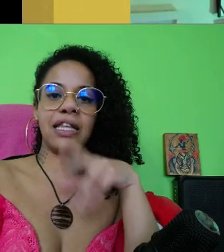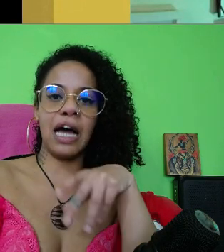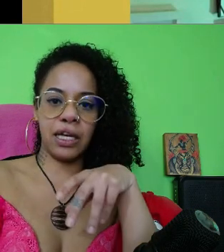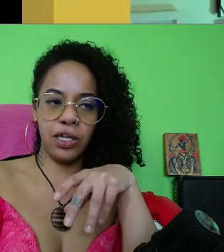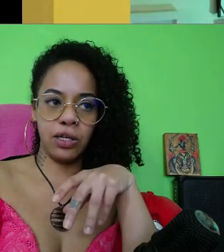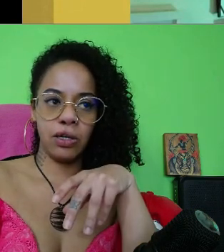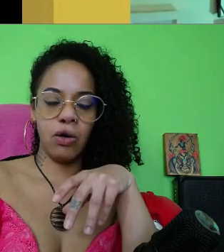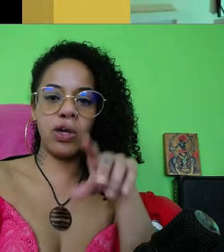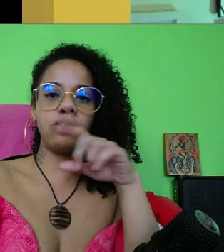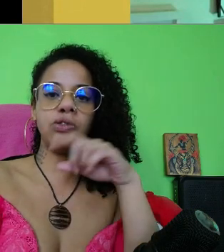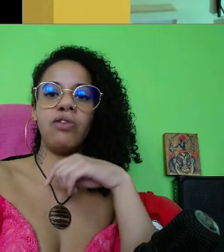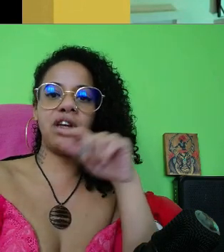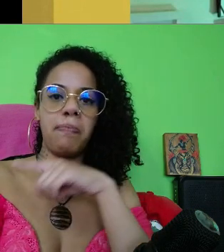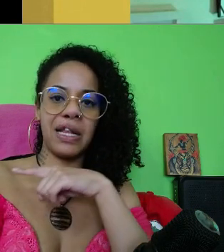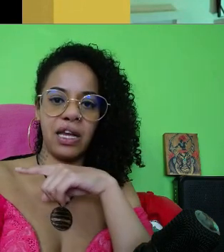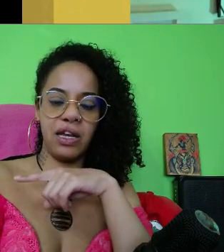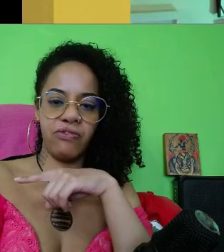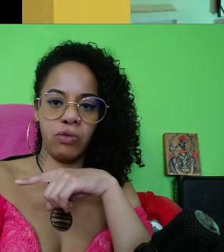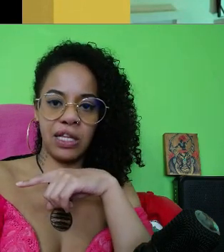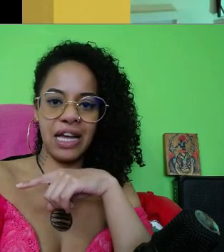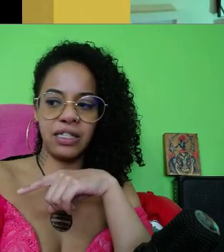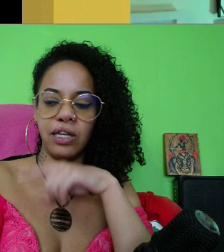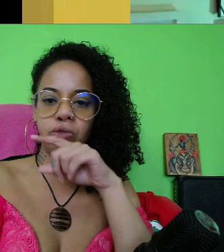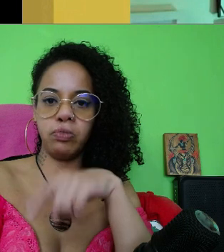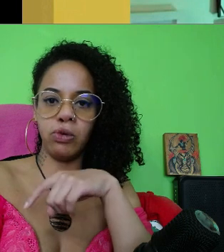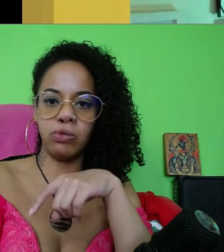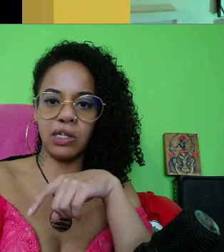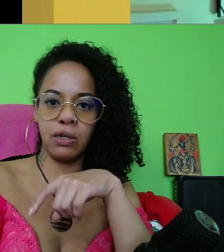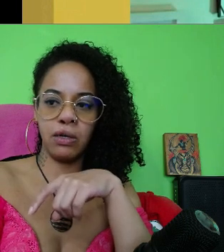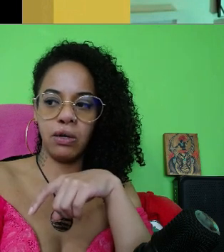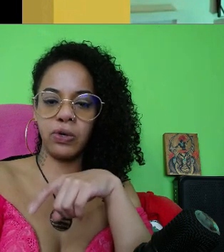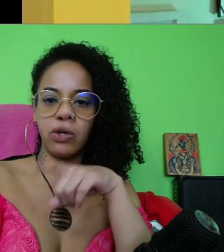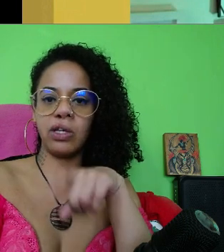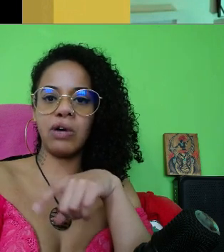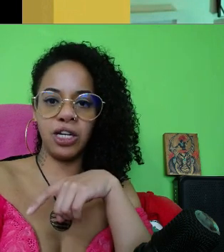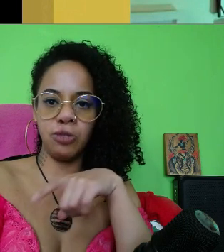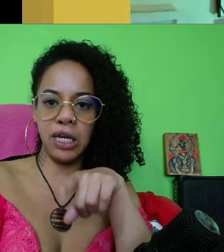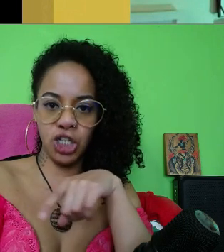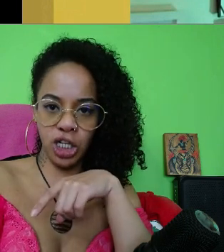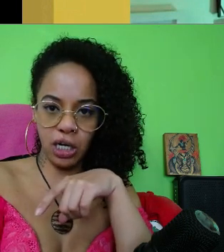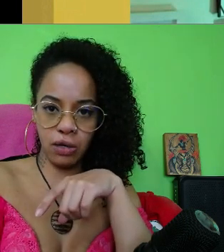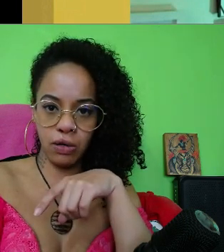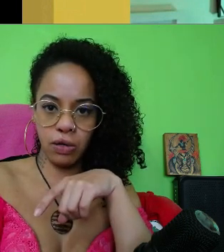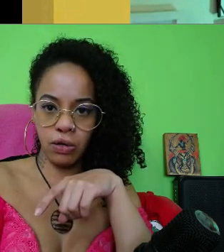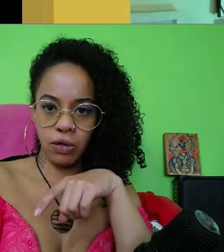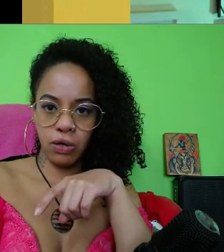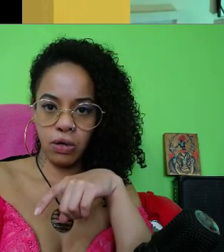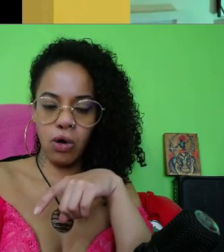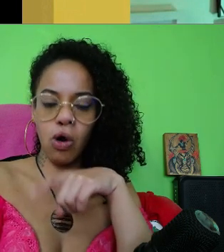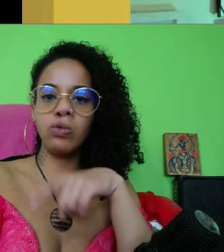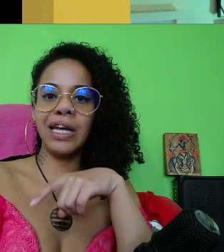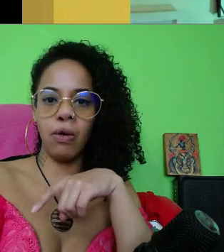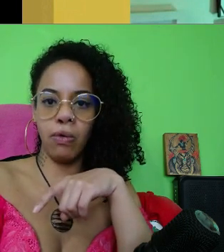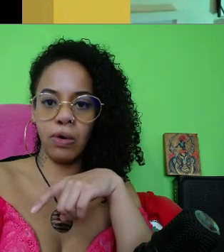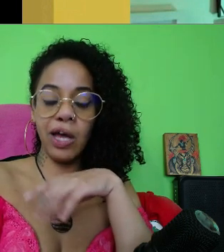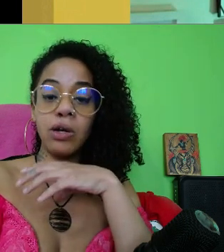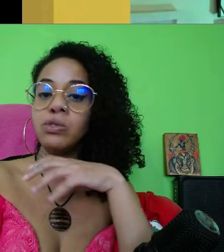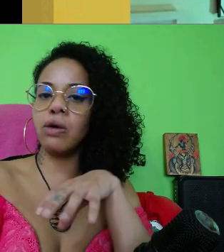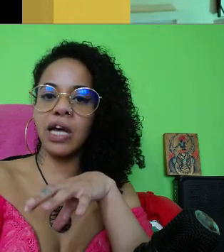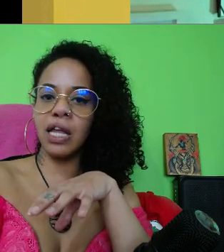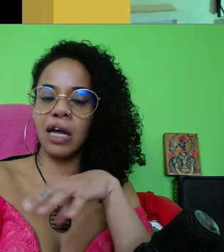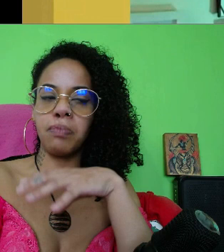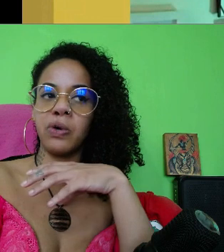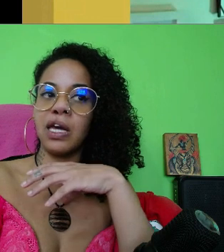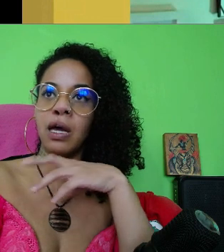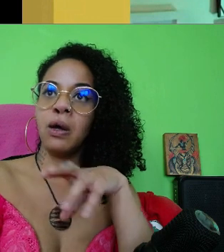que que é ataque o que eu sofri na padaria foi um ataque sendo expulsa porque eu tenho cara de mendiga ou não eu